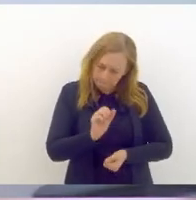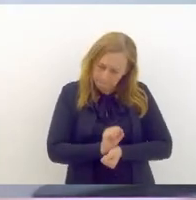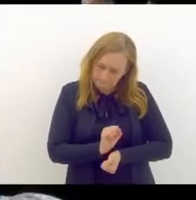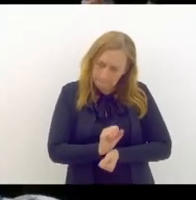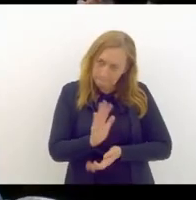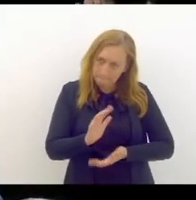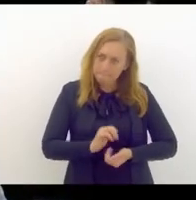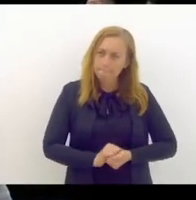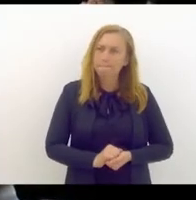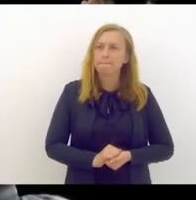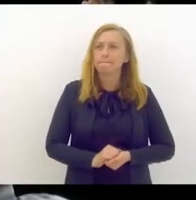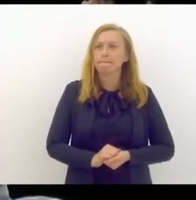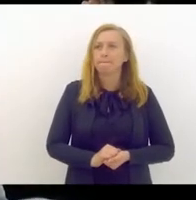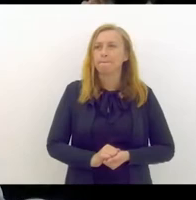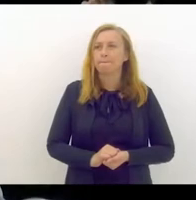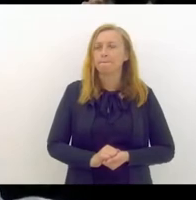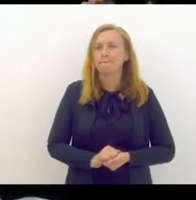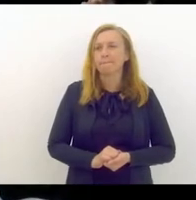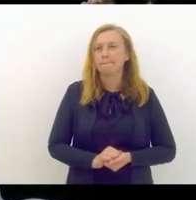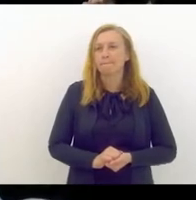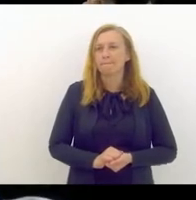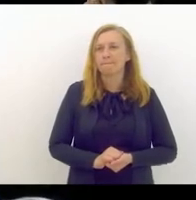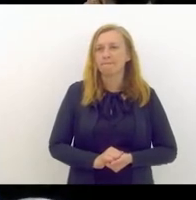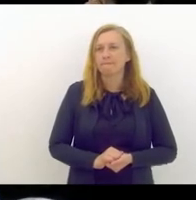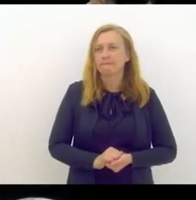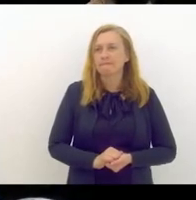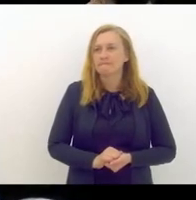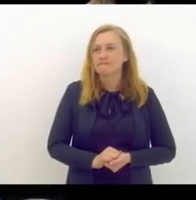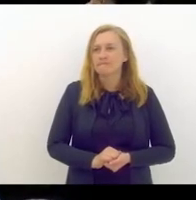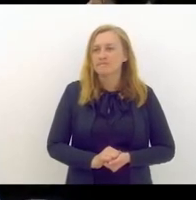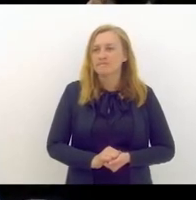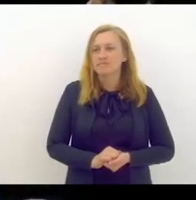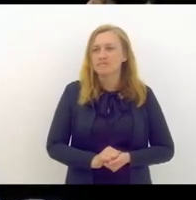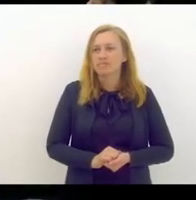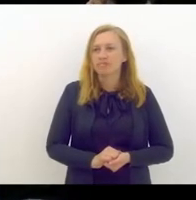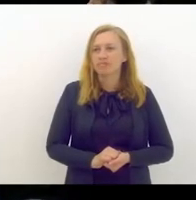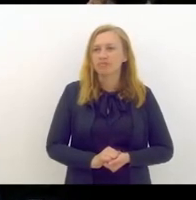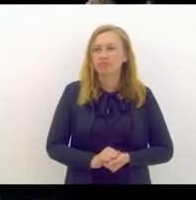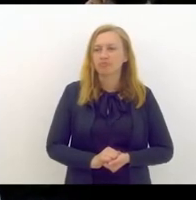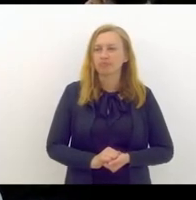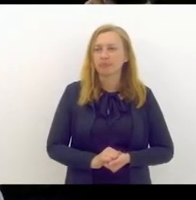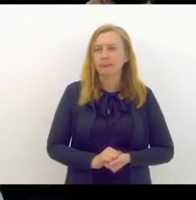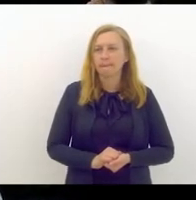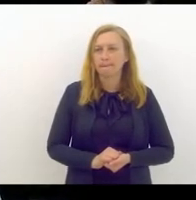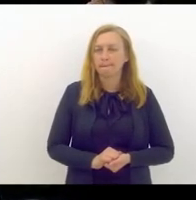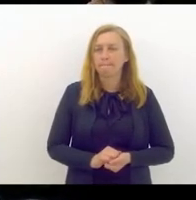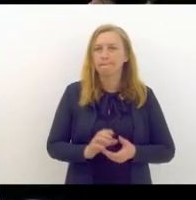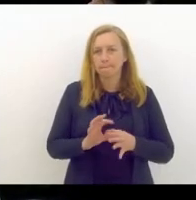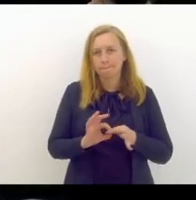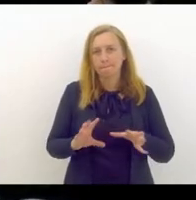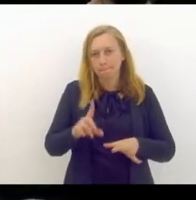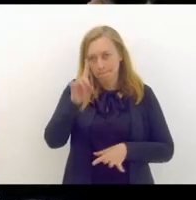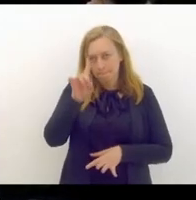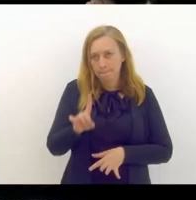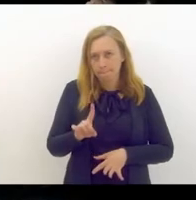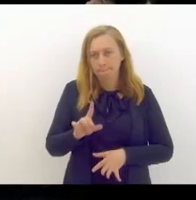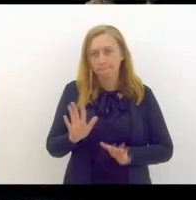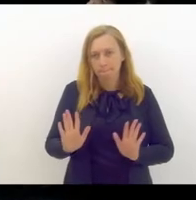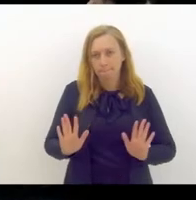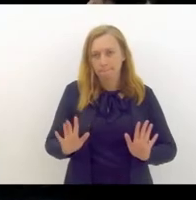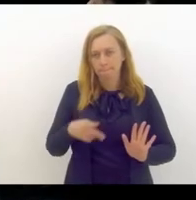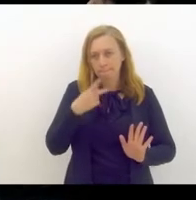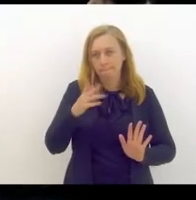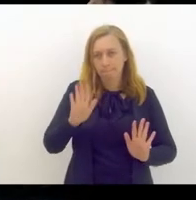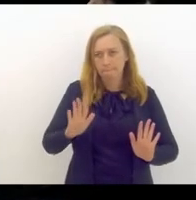garantir. Pessoal, olha só. Pessoal, vamos respeitar. Vamos garantir o direito de fala aqui, né? Todo mundo